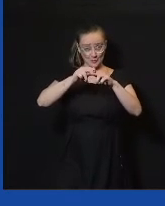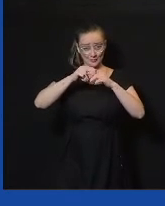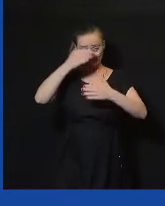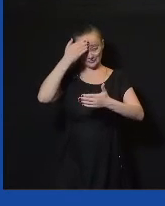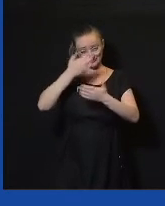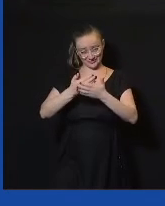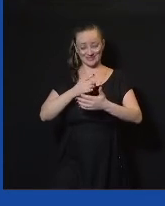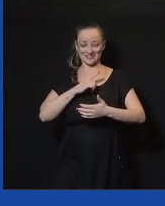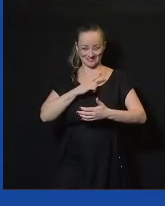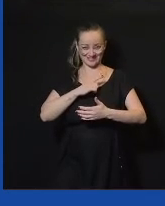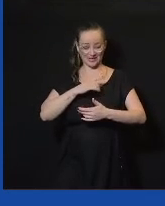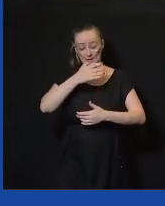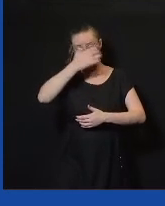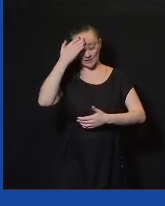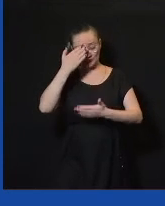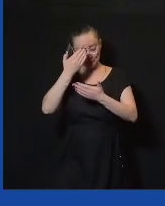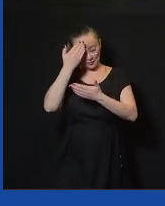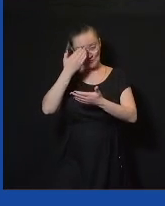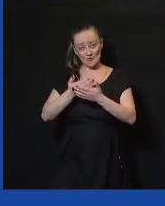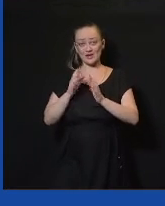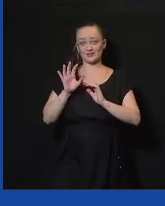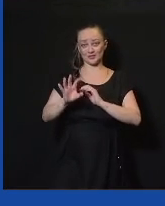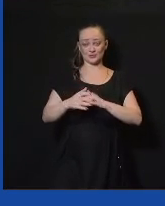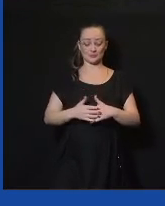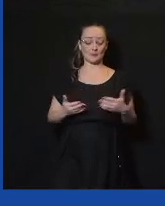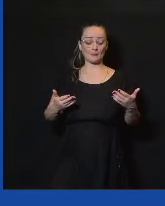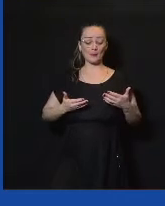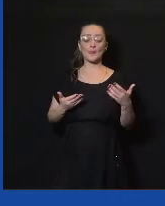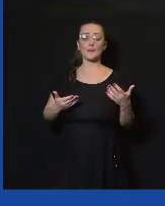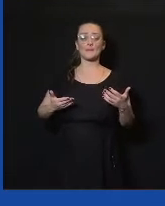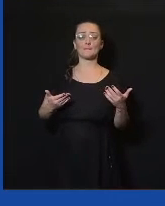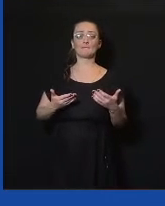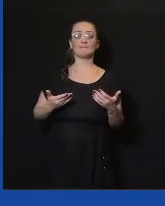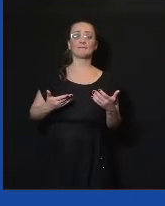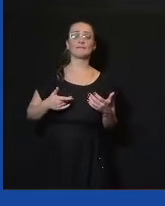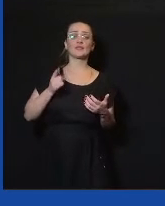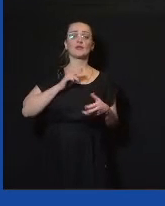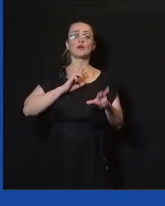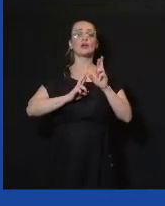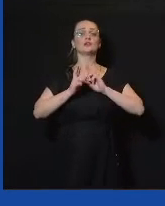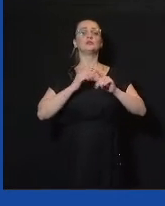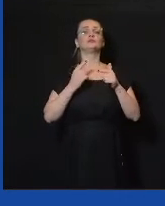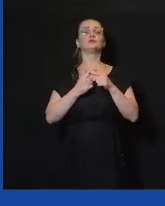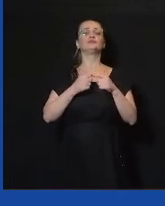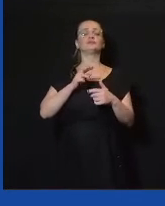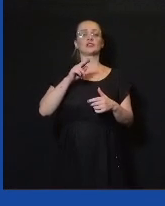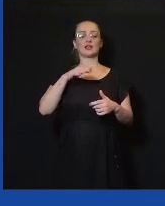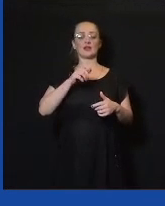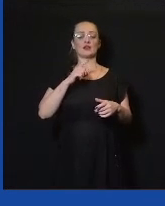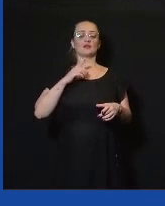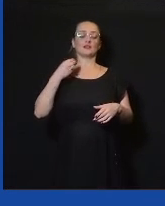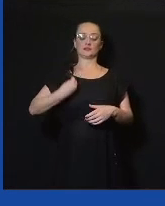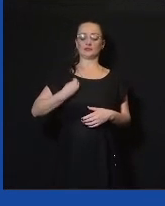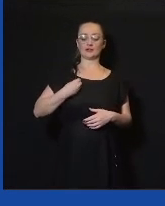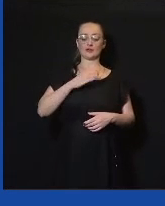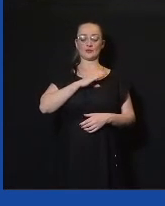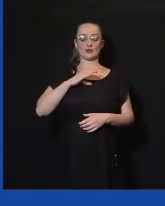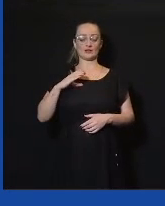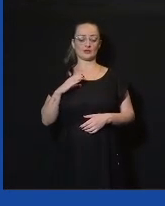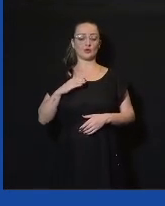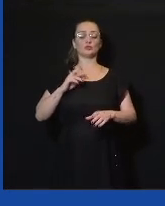confiam. Hoje, as pessoas... E isso responde o porquê que é a Renata que está na coordenação dos atendimentos